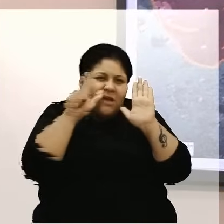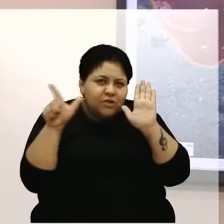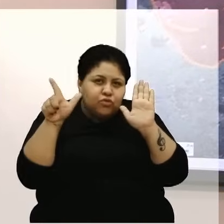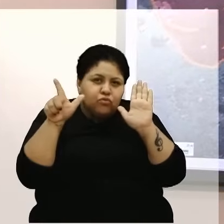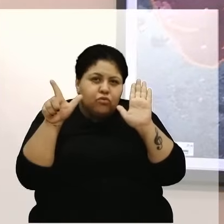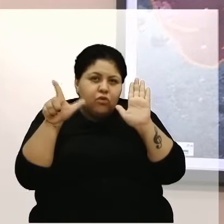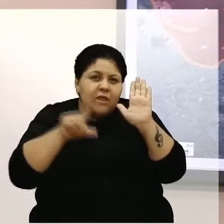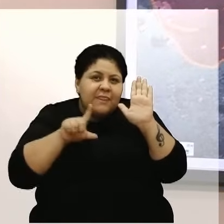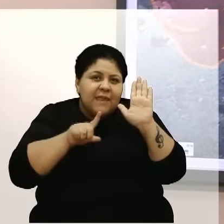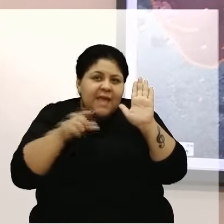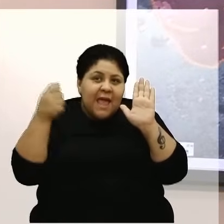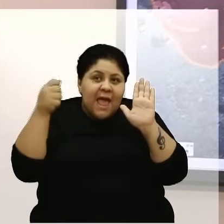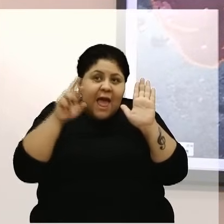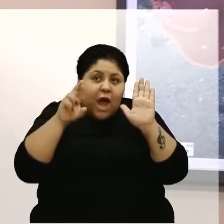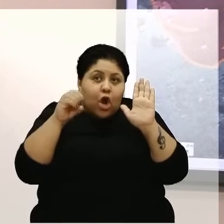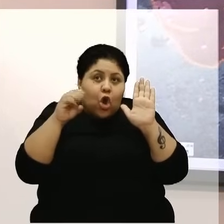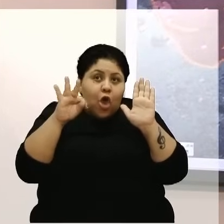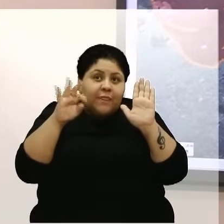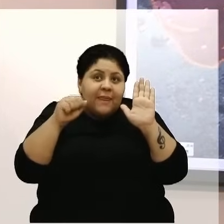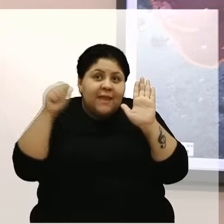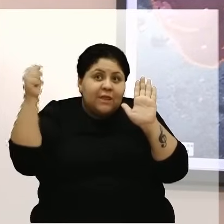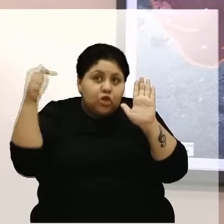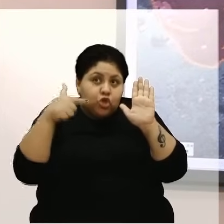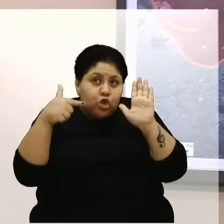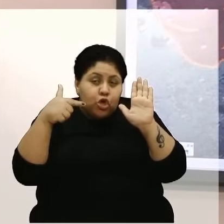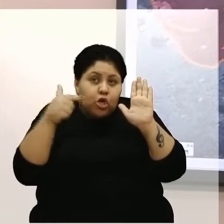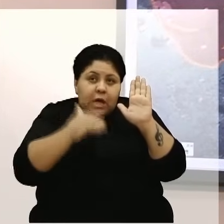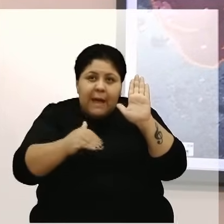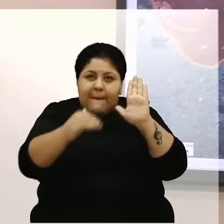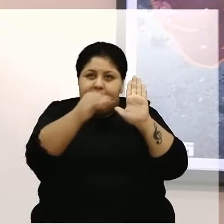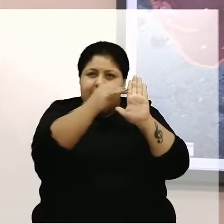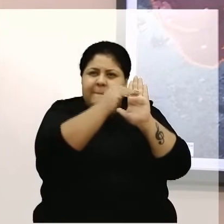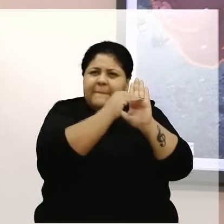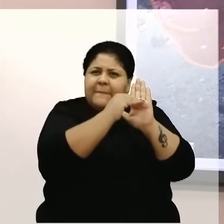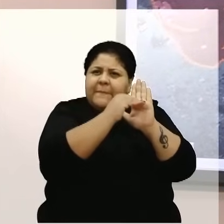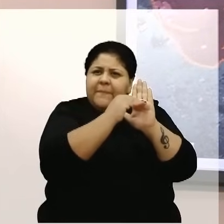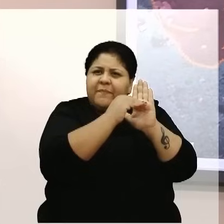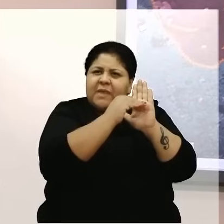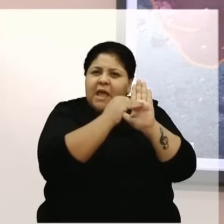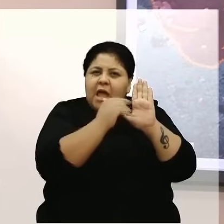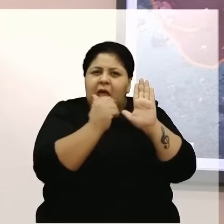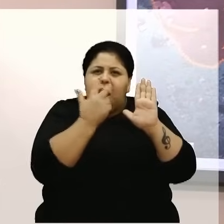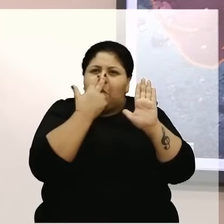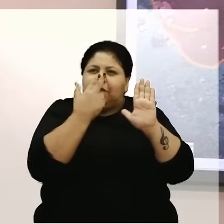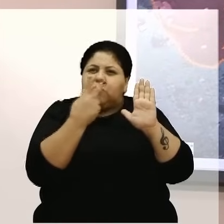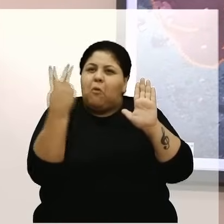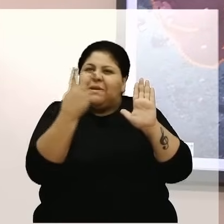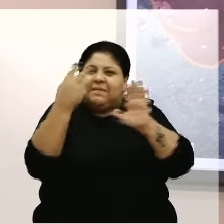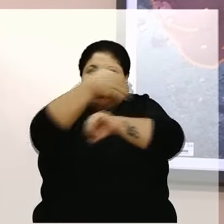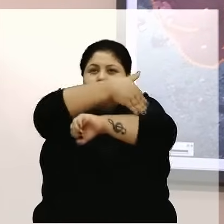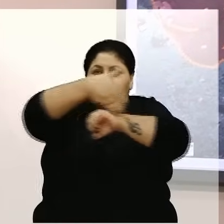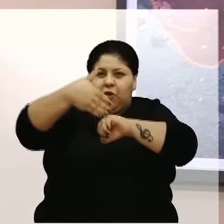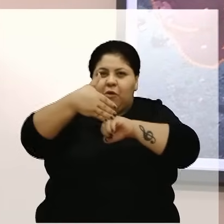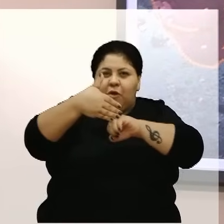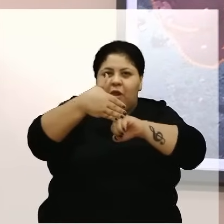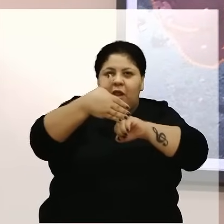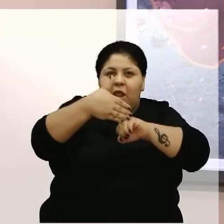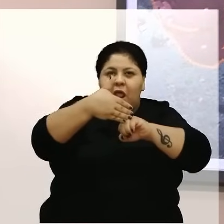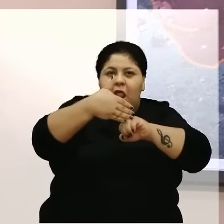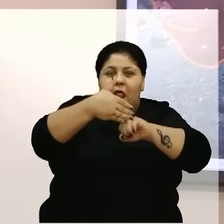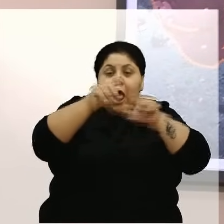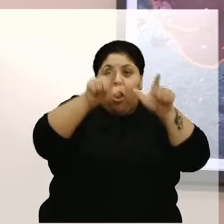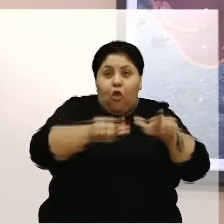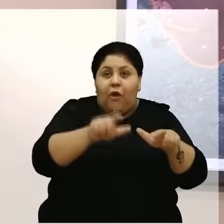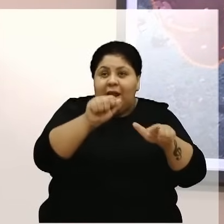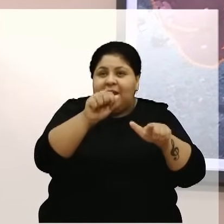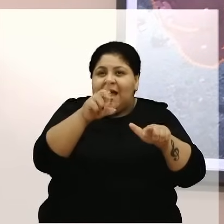está a Rota do Sol. A primeira bancada, que vocês veem que parece que tem uma segunda estrada, é onde está a adutora. E todo